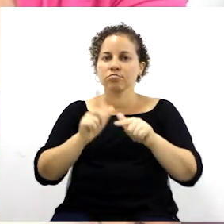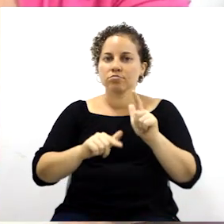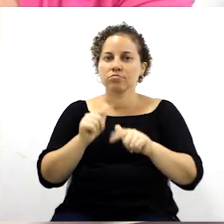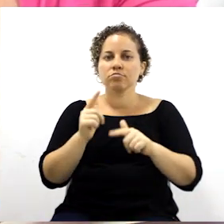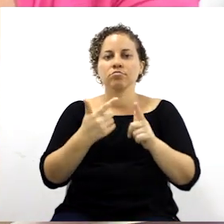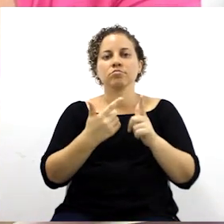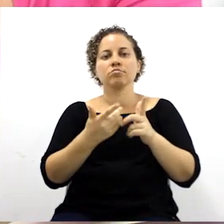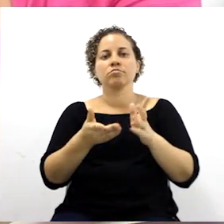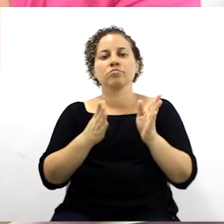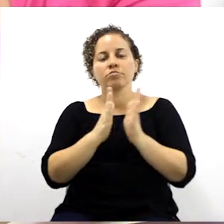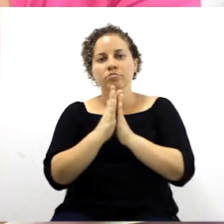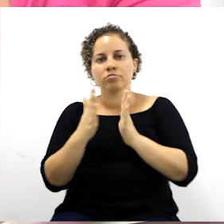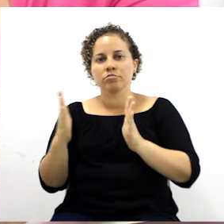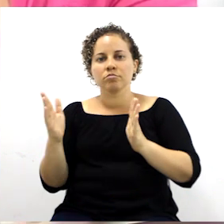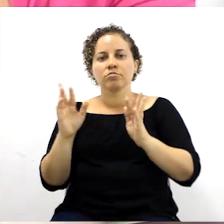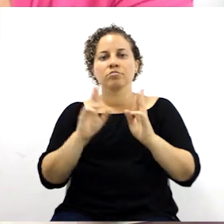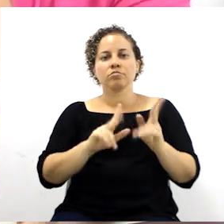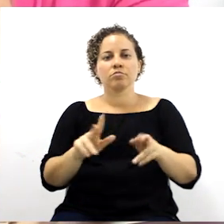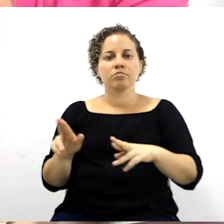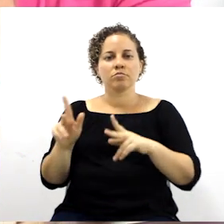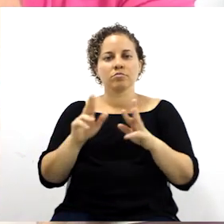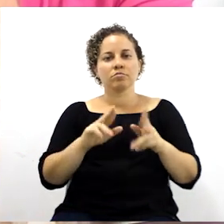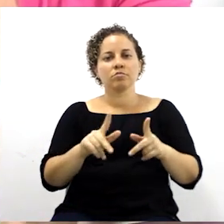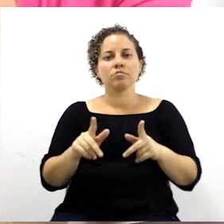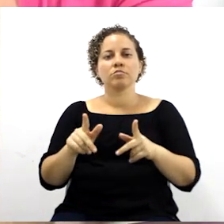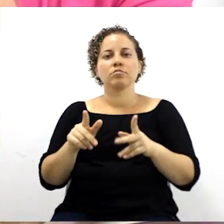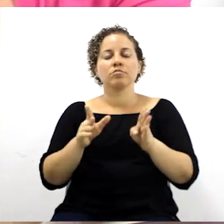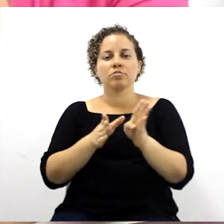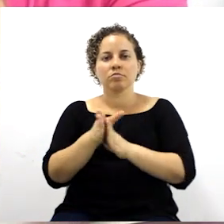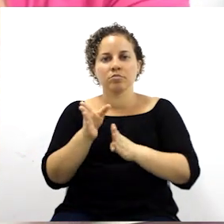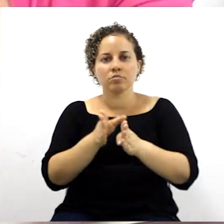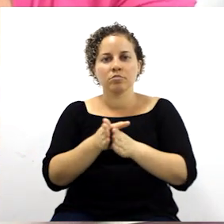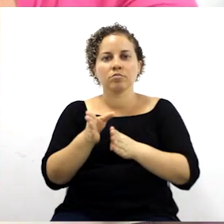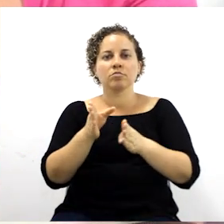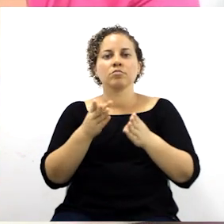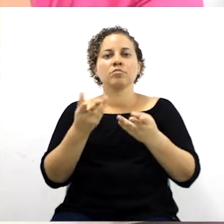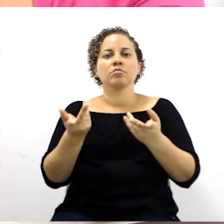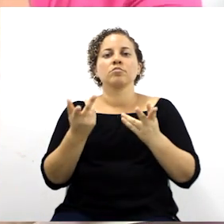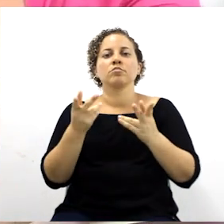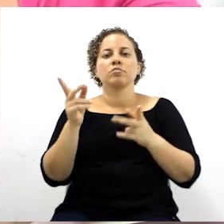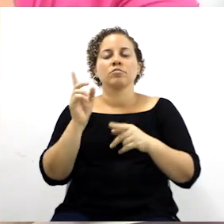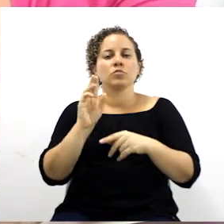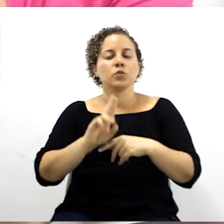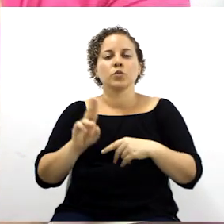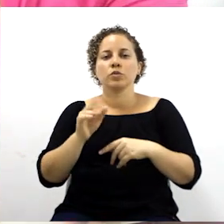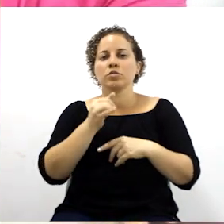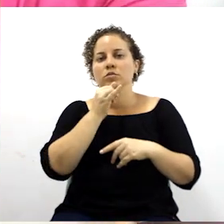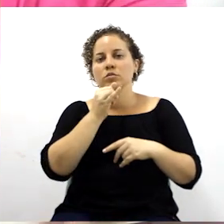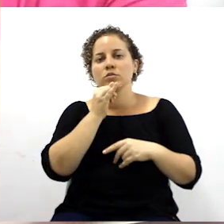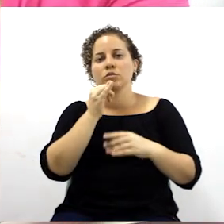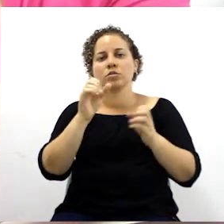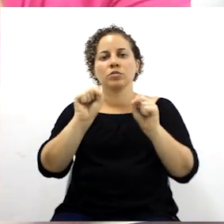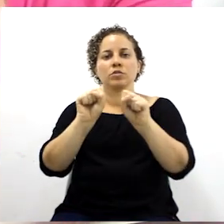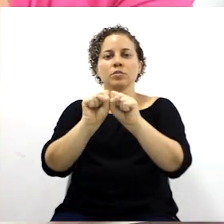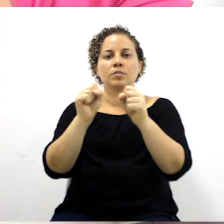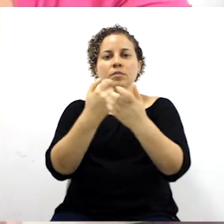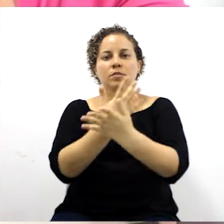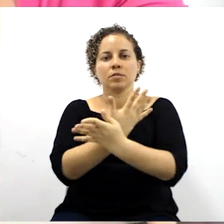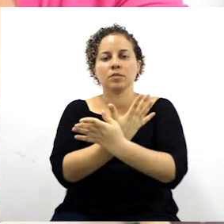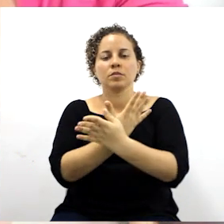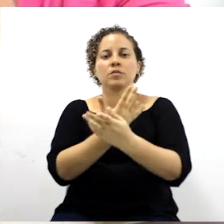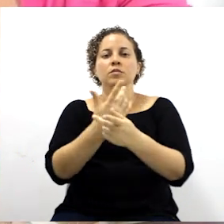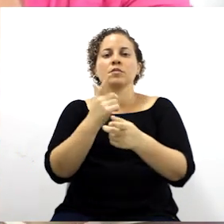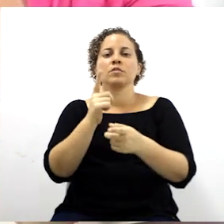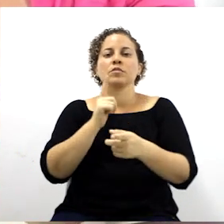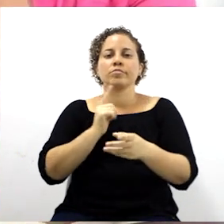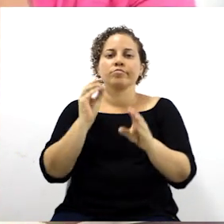visitas guiadas da biblioteca. Então, as visitas guiadas, elas podem ser feitas através de recursos, por exemplo, como um PowerPoint. Você poderia colocar